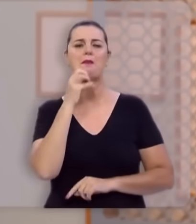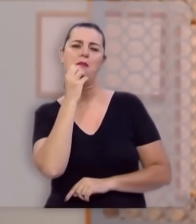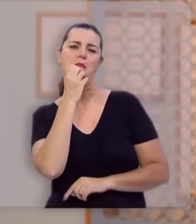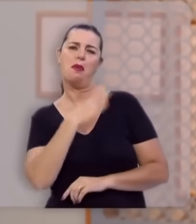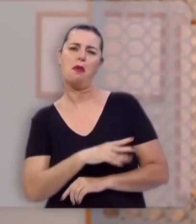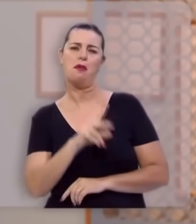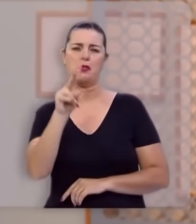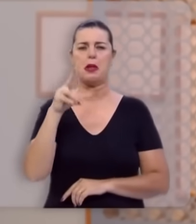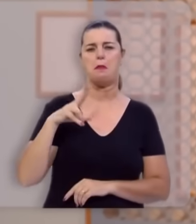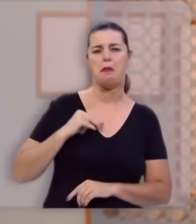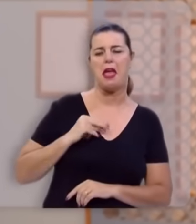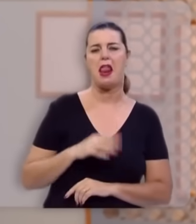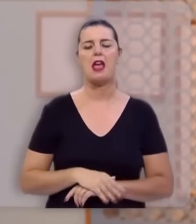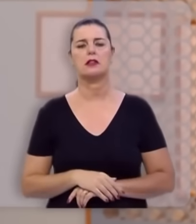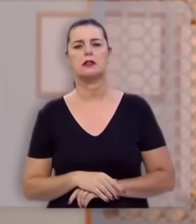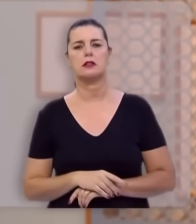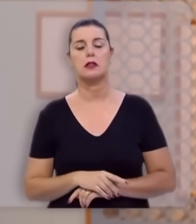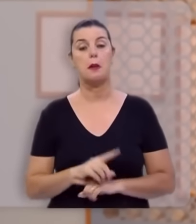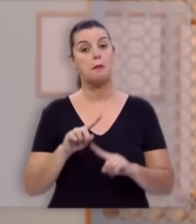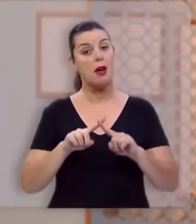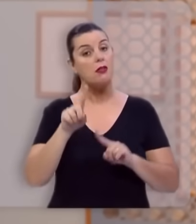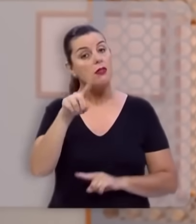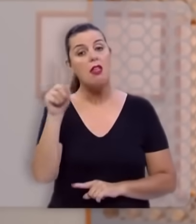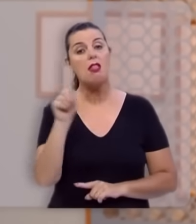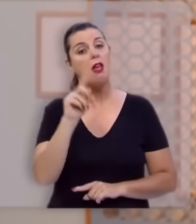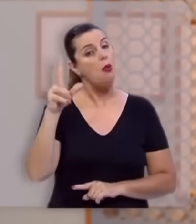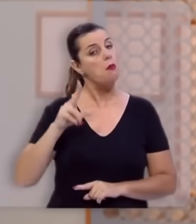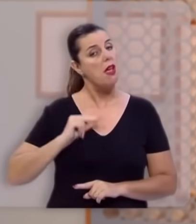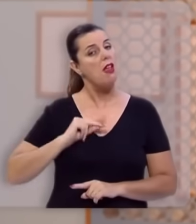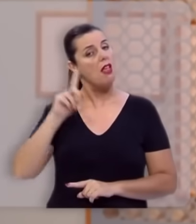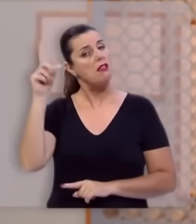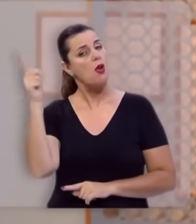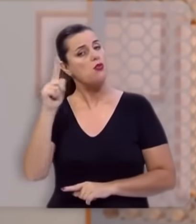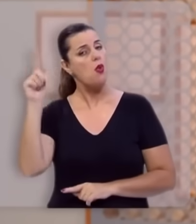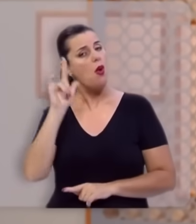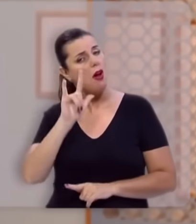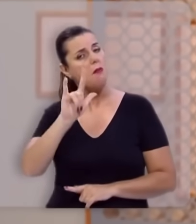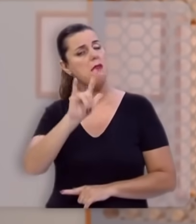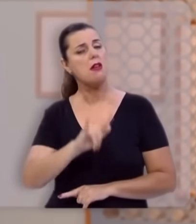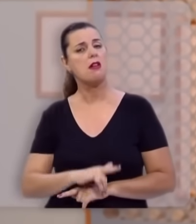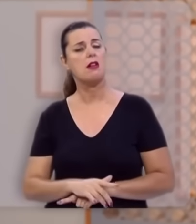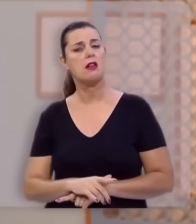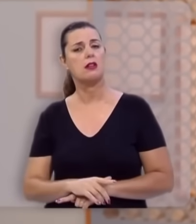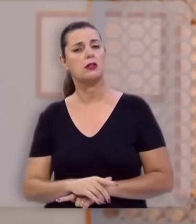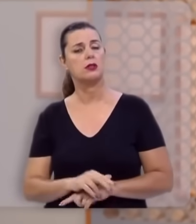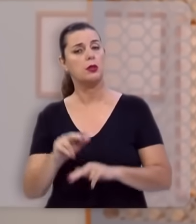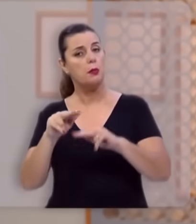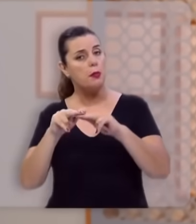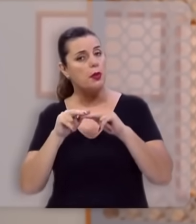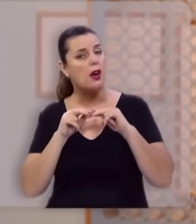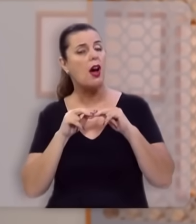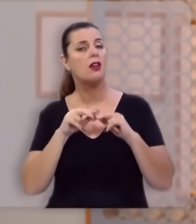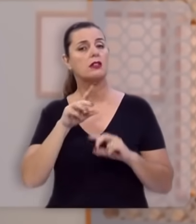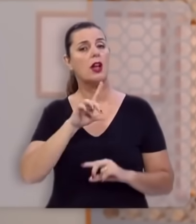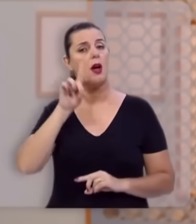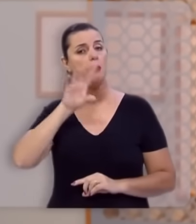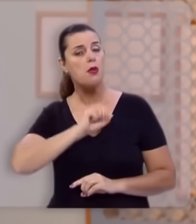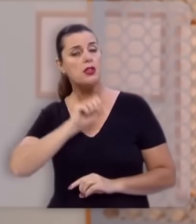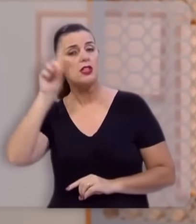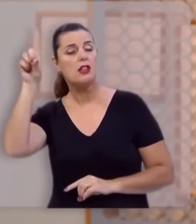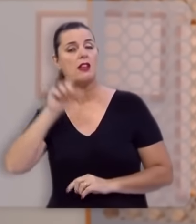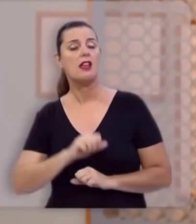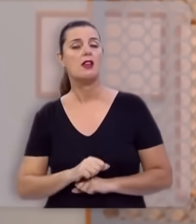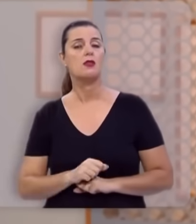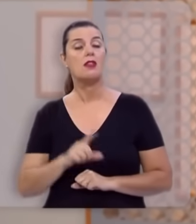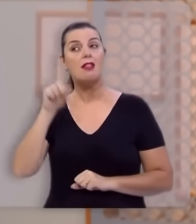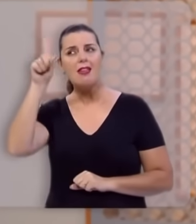dos seus méritos, mas apesar dos seus deméritos. A causa do amor de Deus por nós, não está em nós,